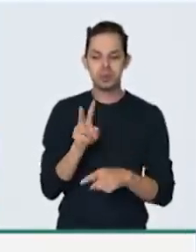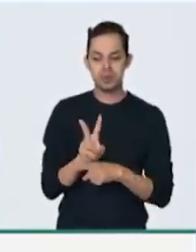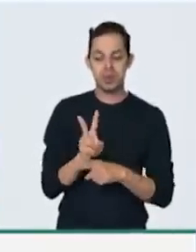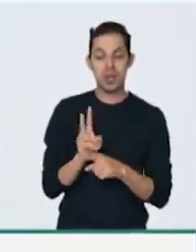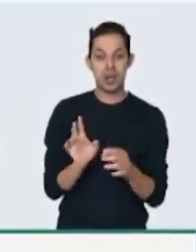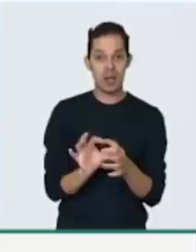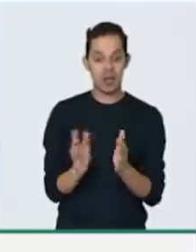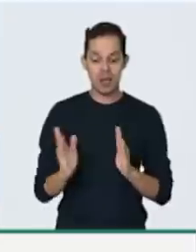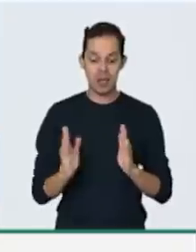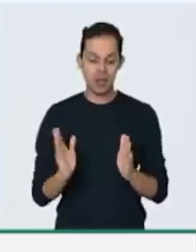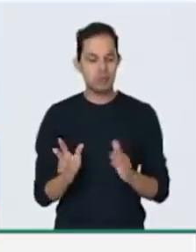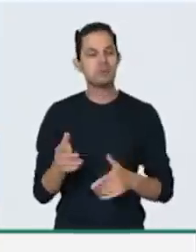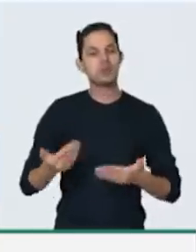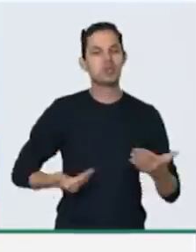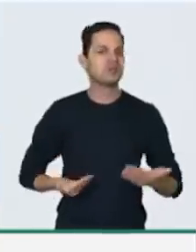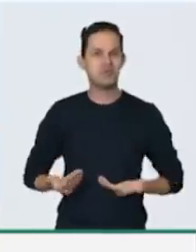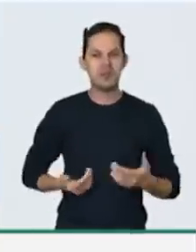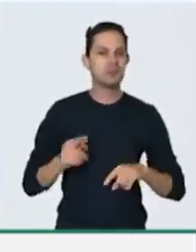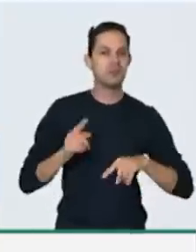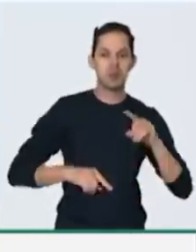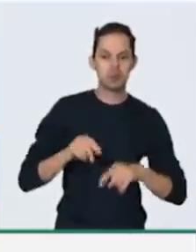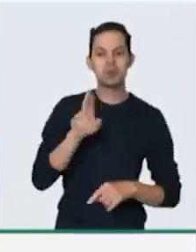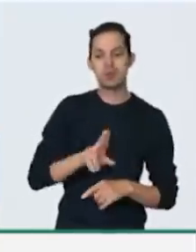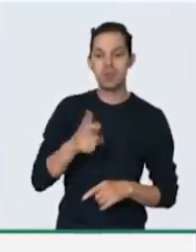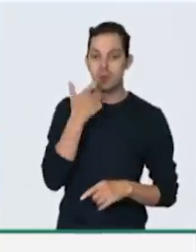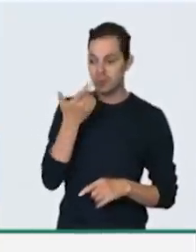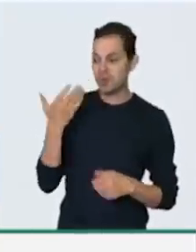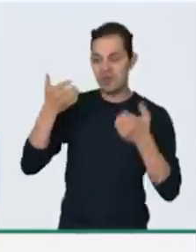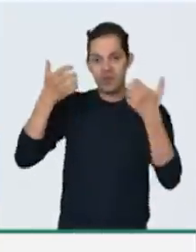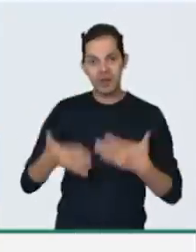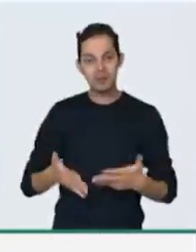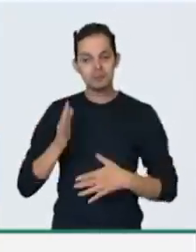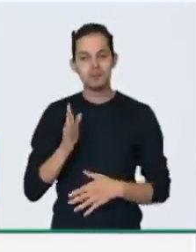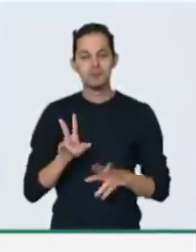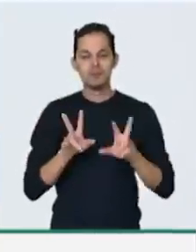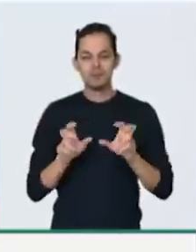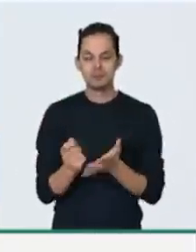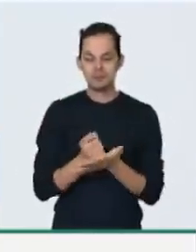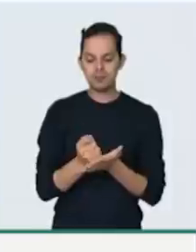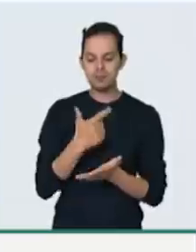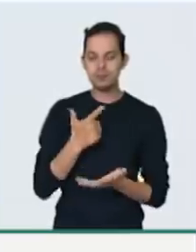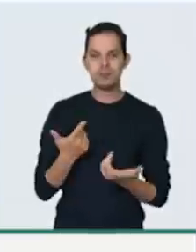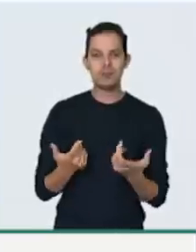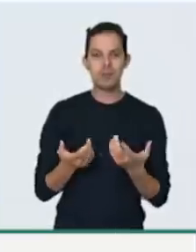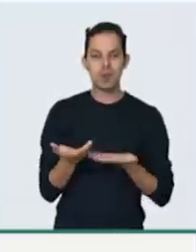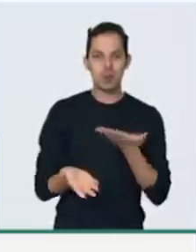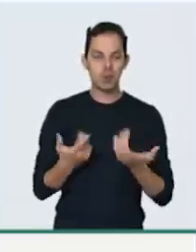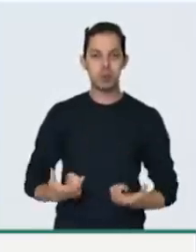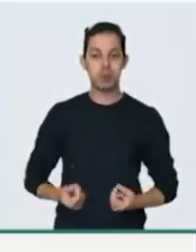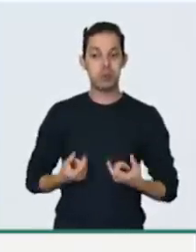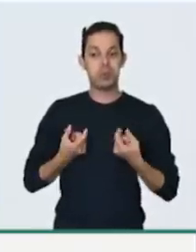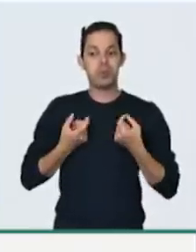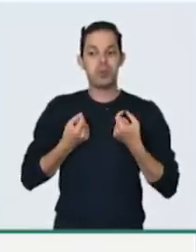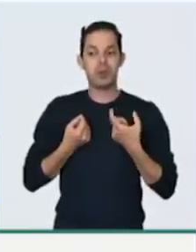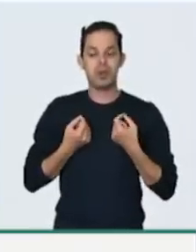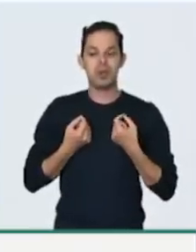aquele serviço, utilizar aquele produto. Bom, a gente acabou de falar aqui sobre um medicamento ali para tratar tumores, né? Imagina ter